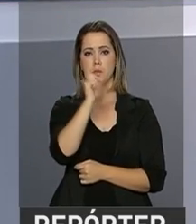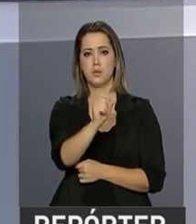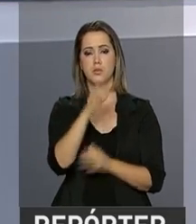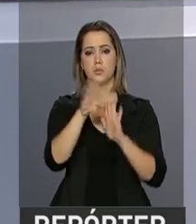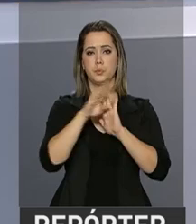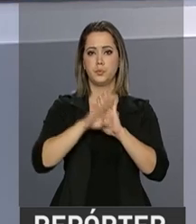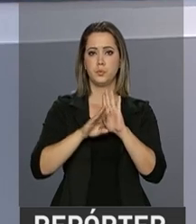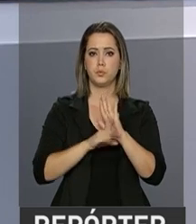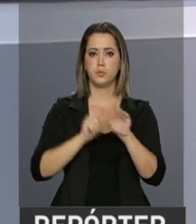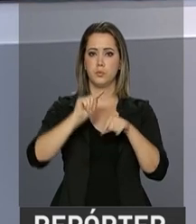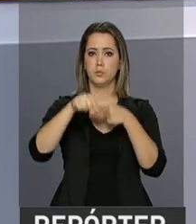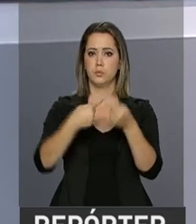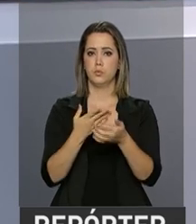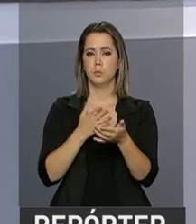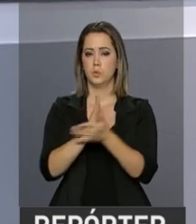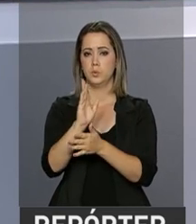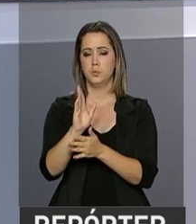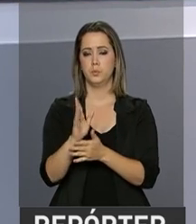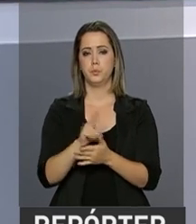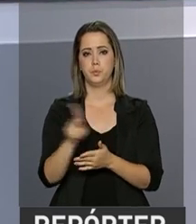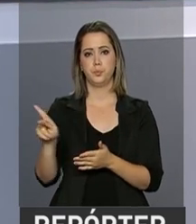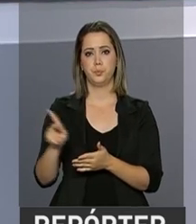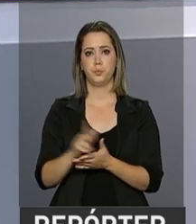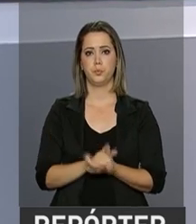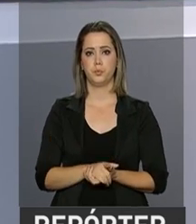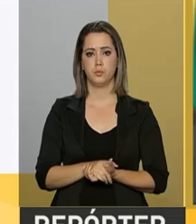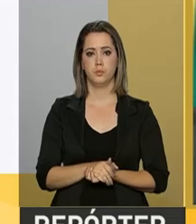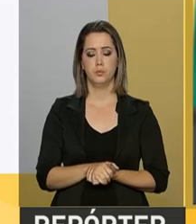em vigor depois da sanção presidencial